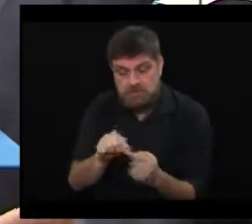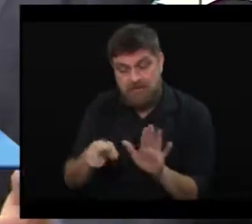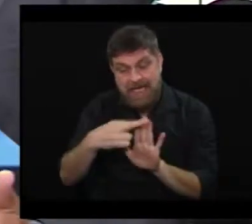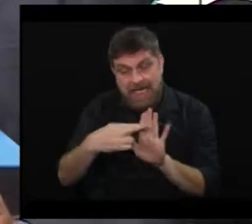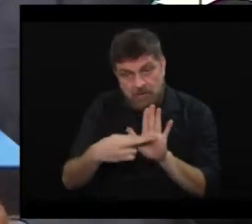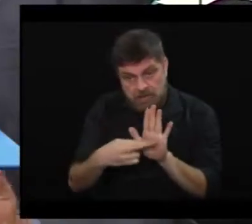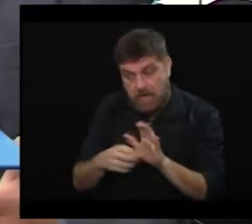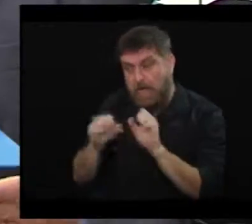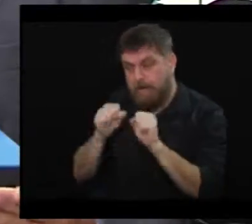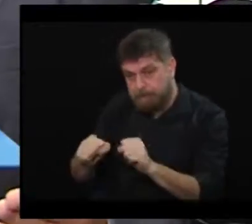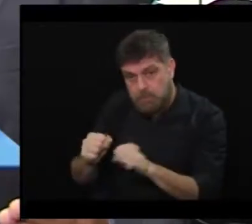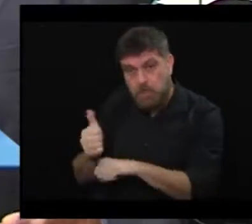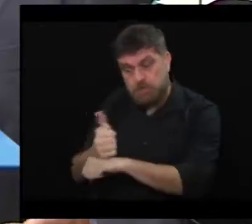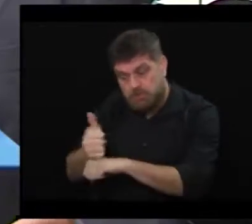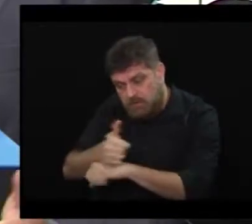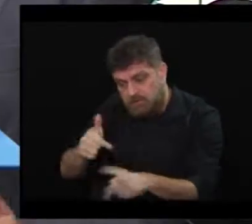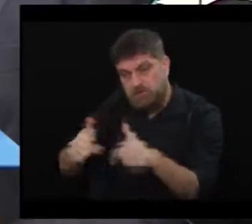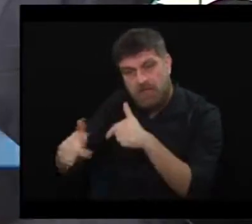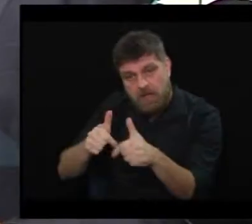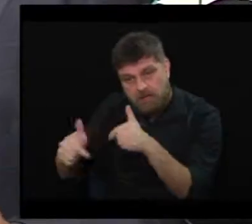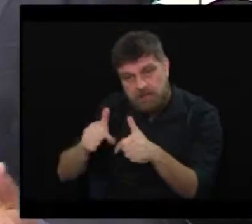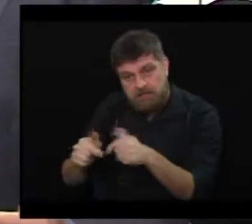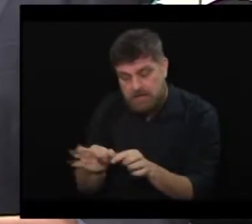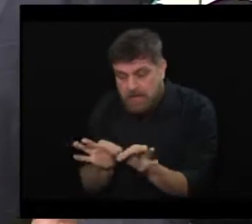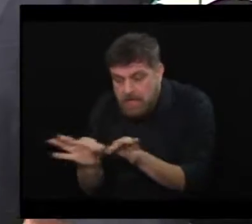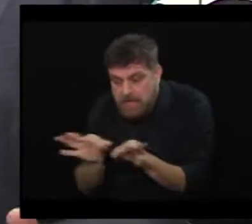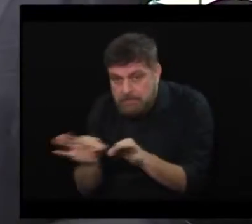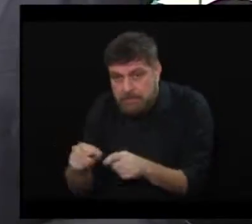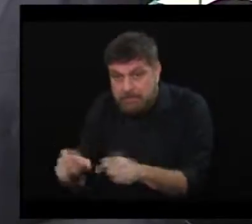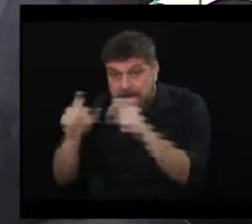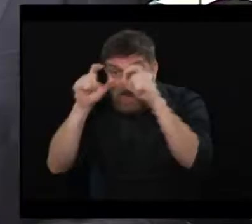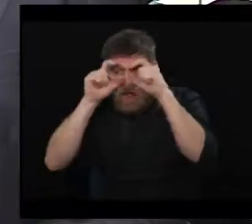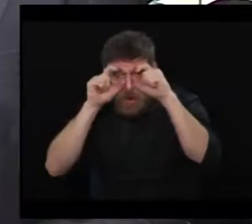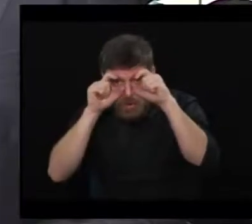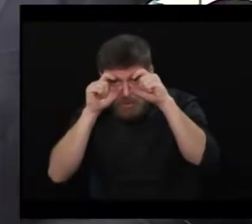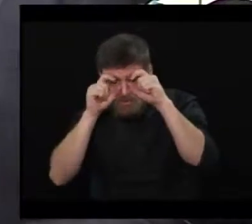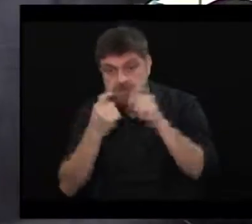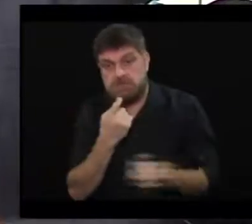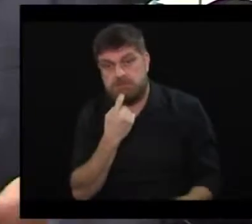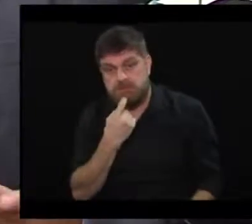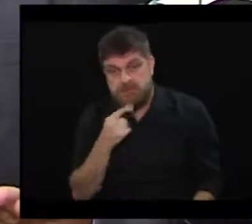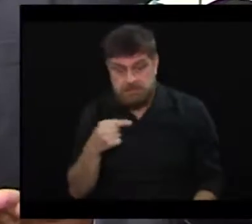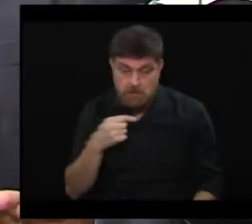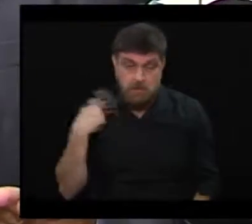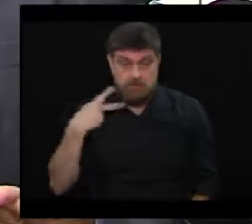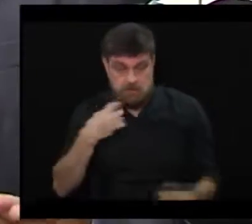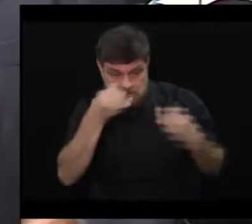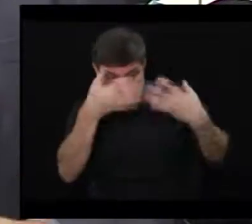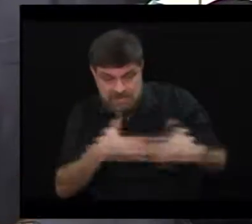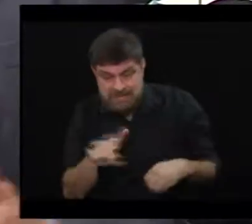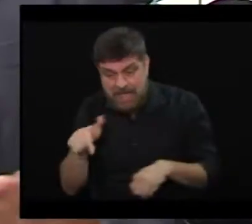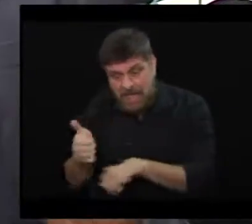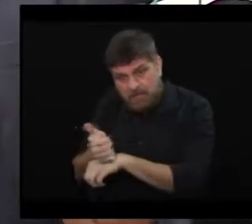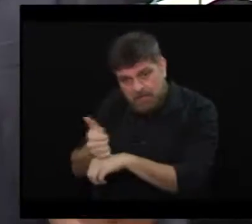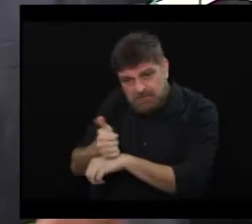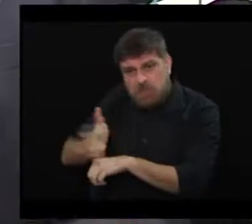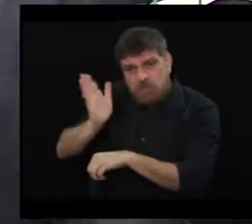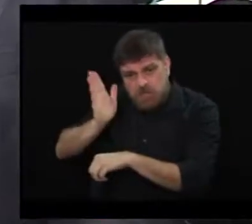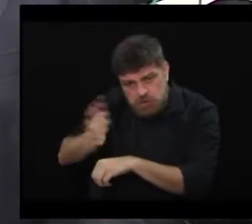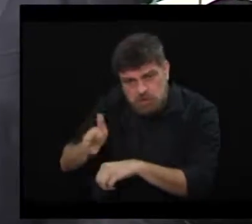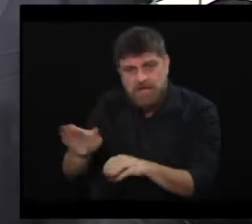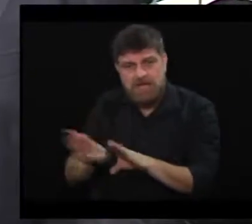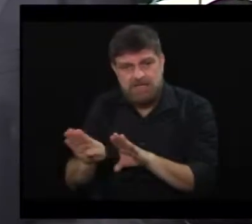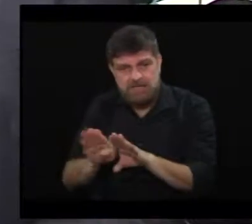a atividade dos técnicos de optometria que atuam em Campinas. O parlamentar ressalta que essa é uma profissão já reconhecida